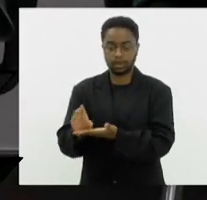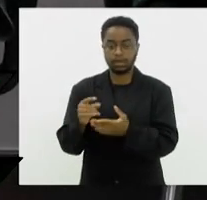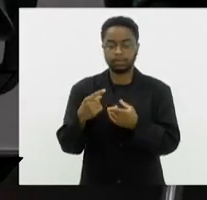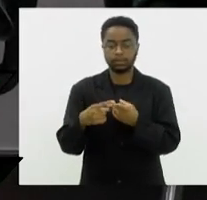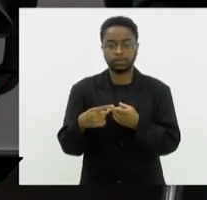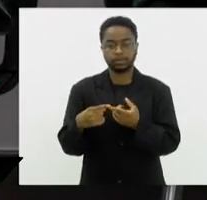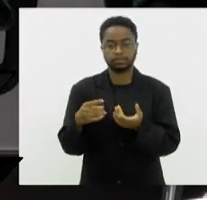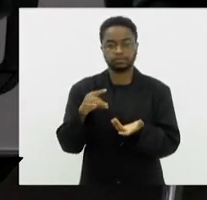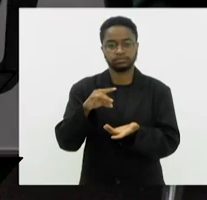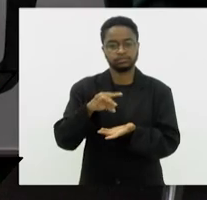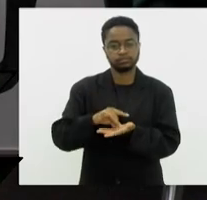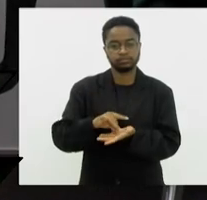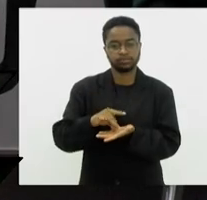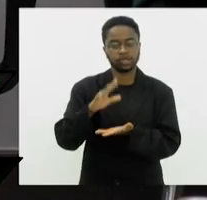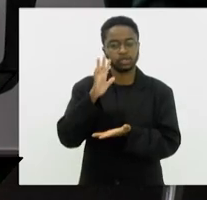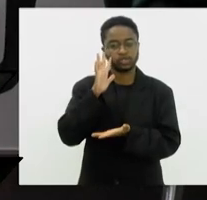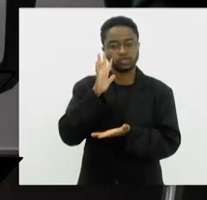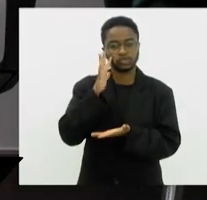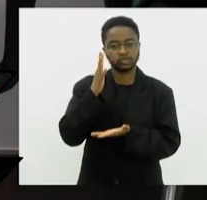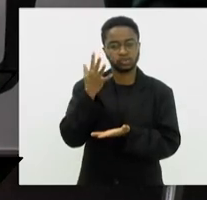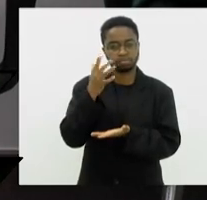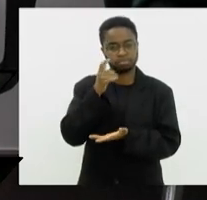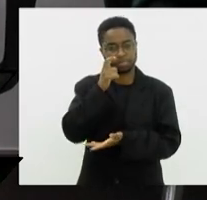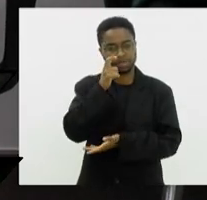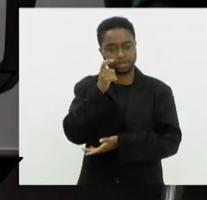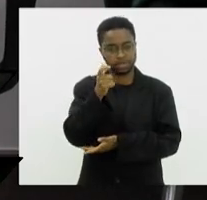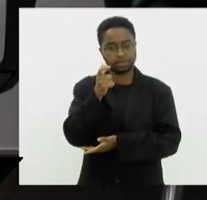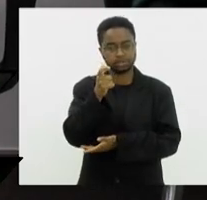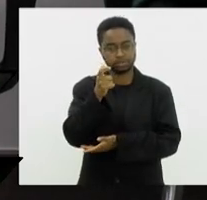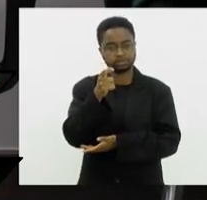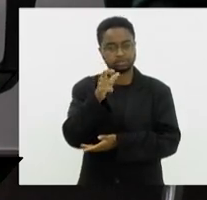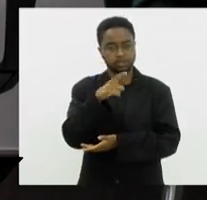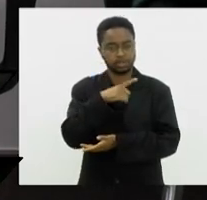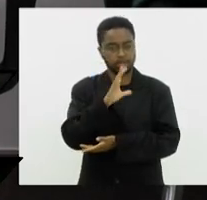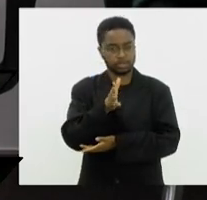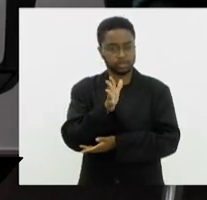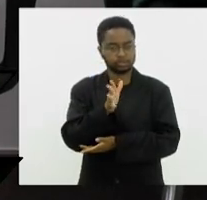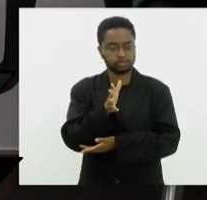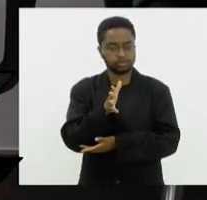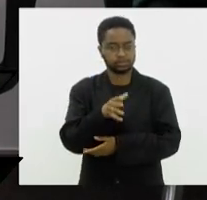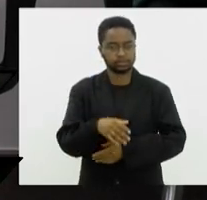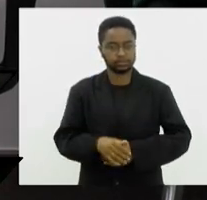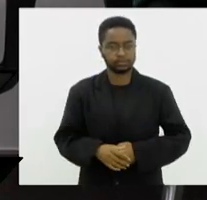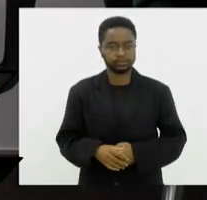uma solução muito interessante e já existe, né?